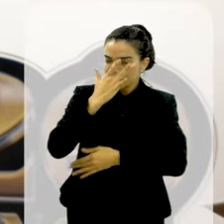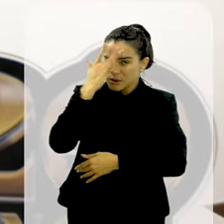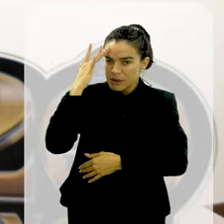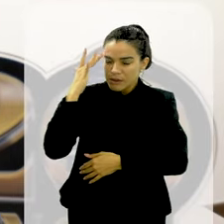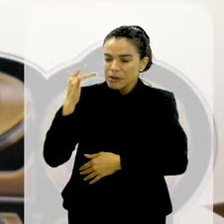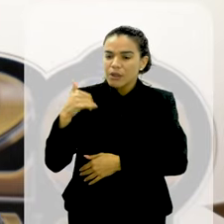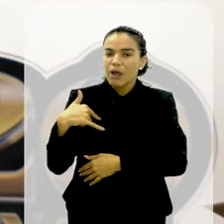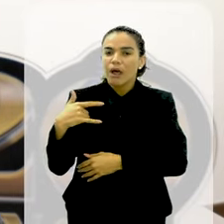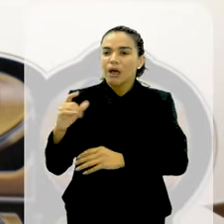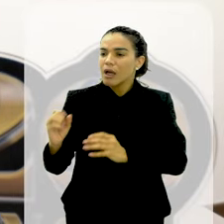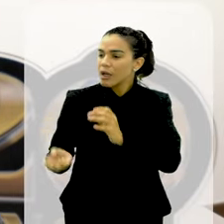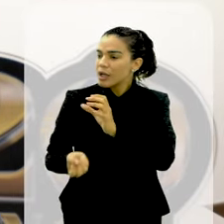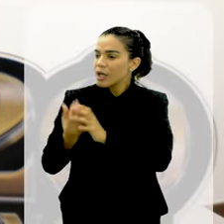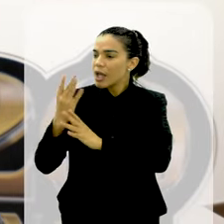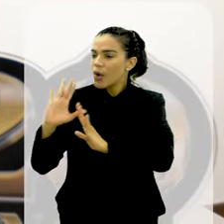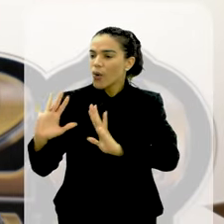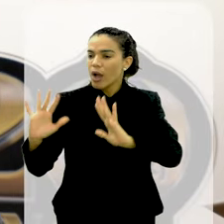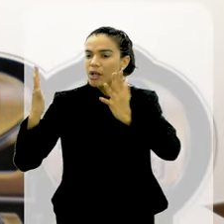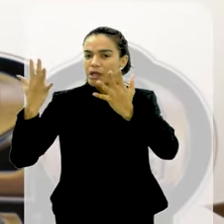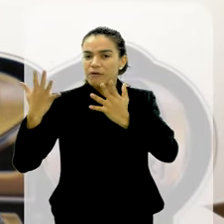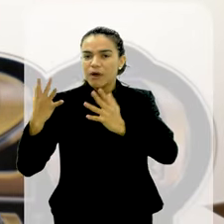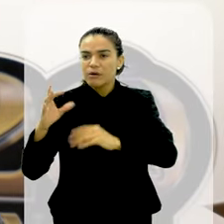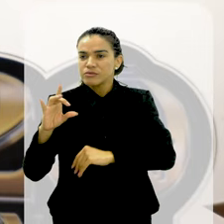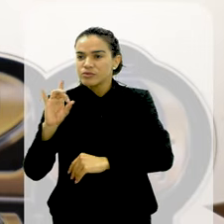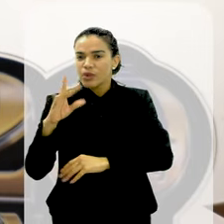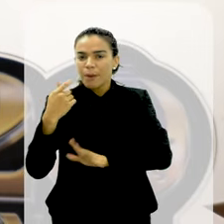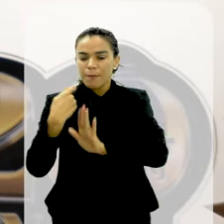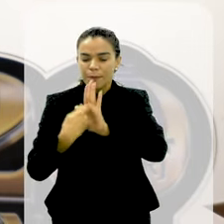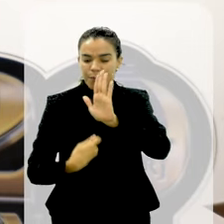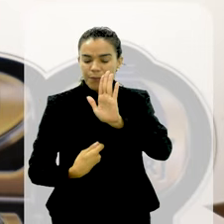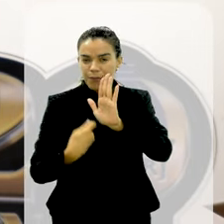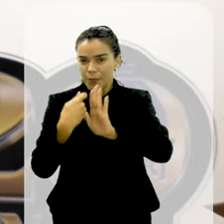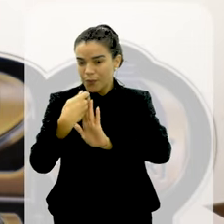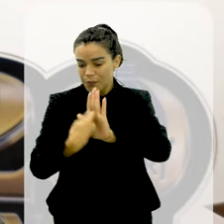que você faz o seu carnaval em cima de um samba de enredo.